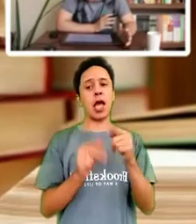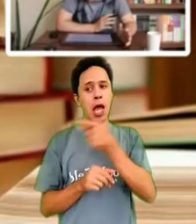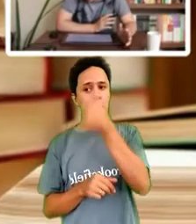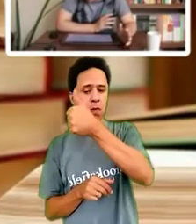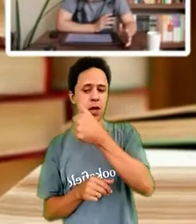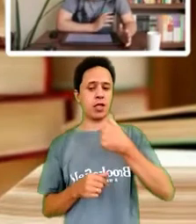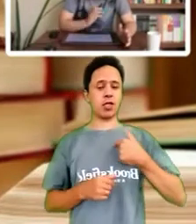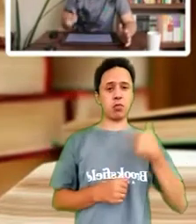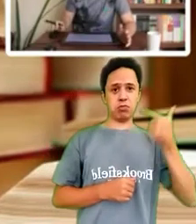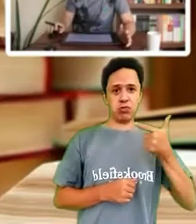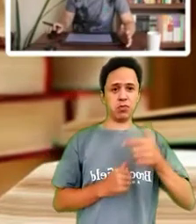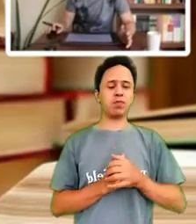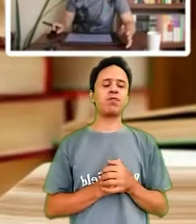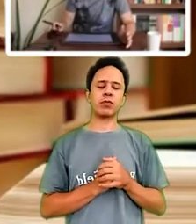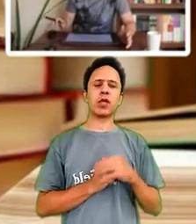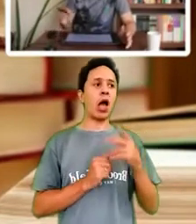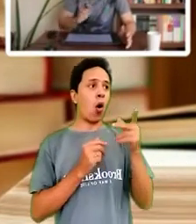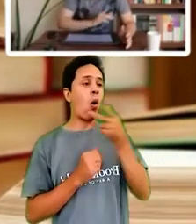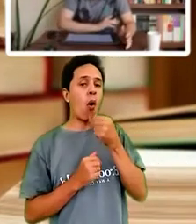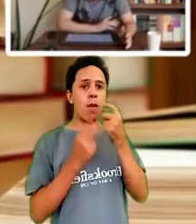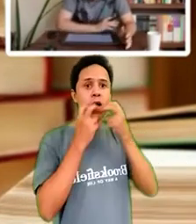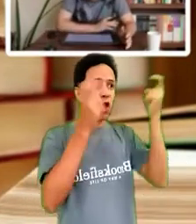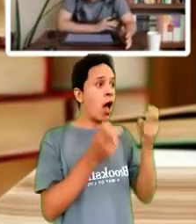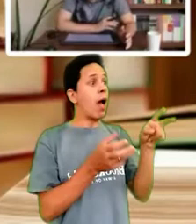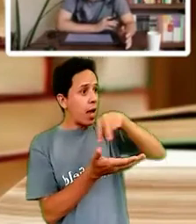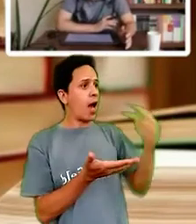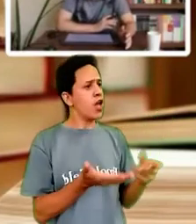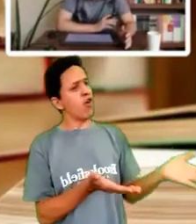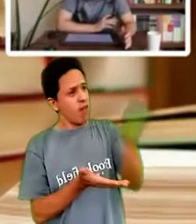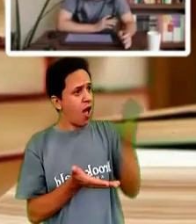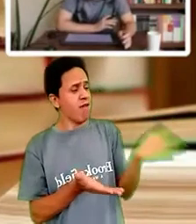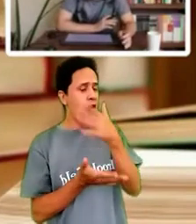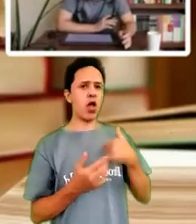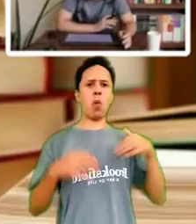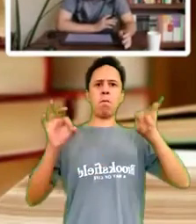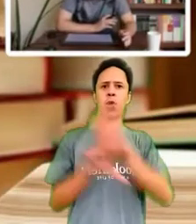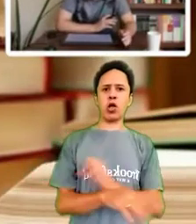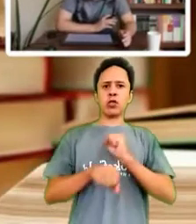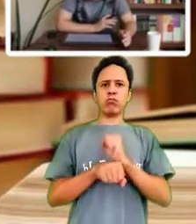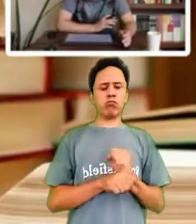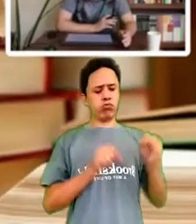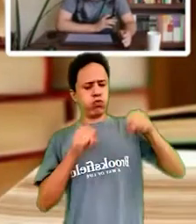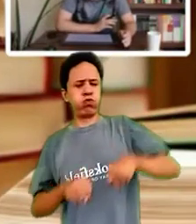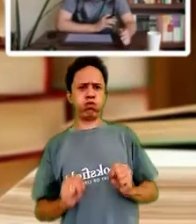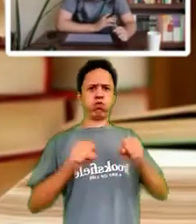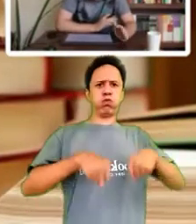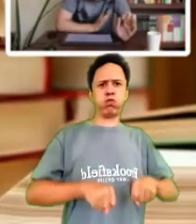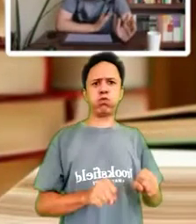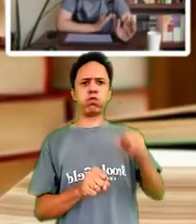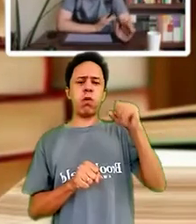essa e eu vou na próxima. Foi quando ouvi o Burley gritando, ele caiu, vai! Estava bem posicionada, com velocidade